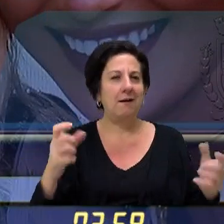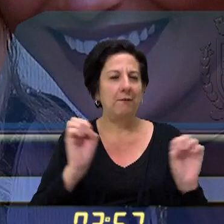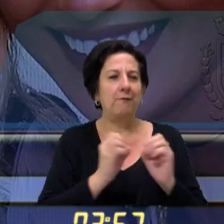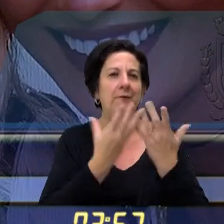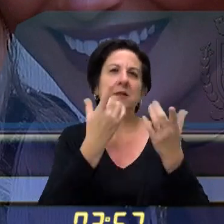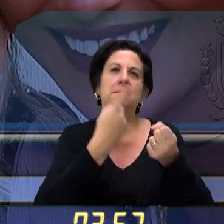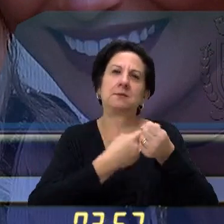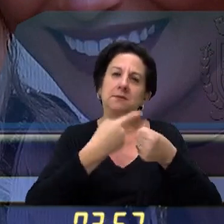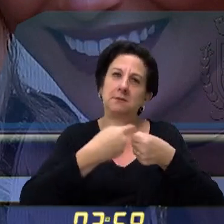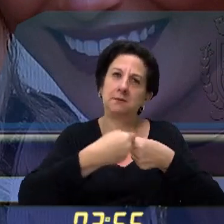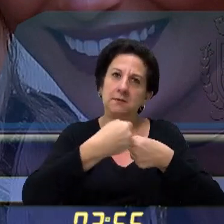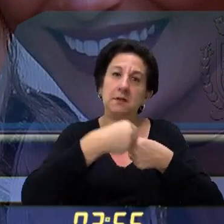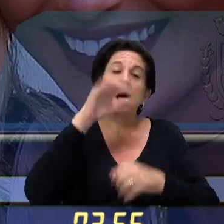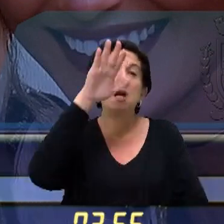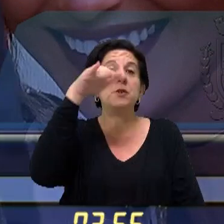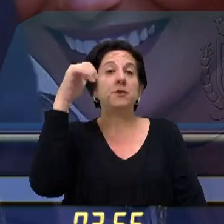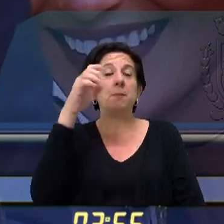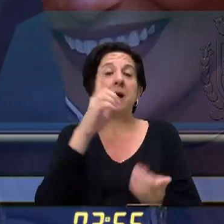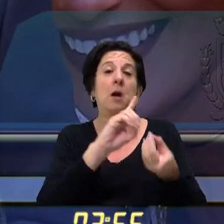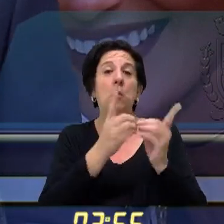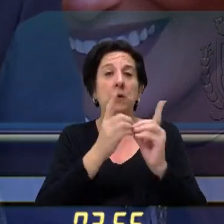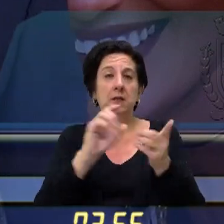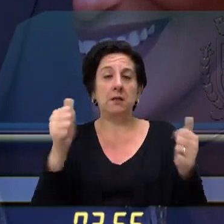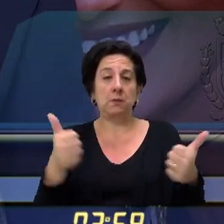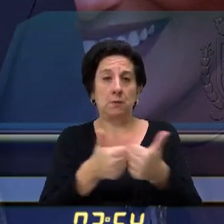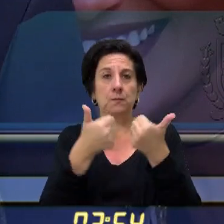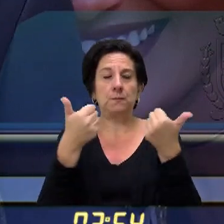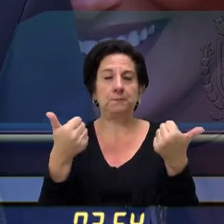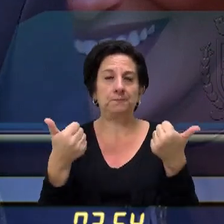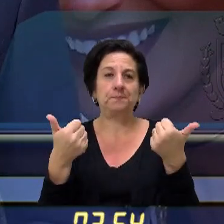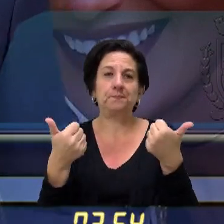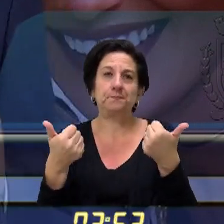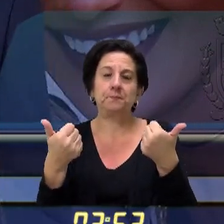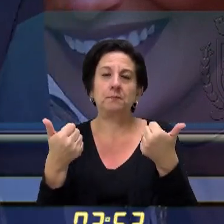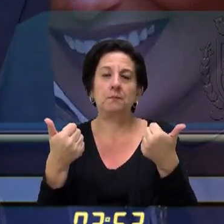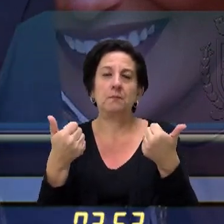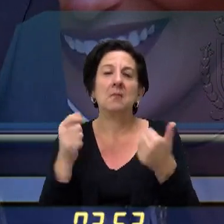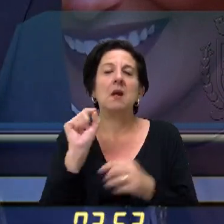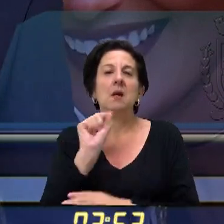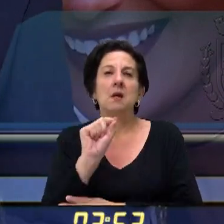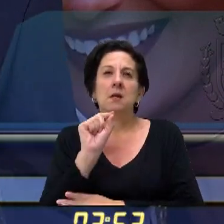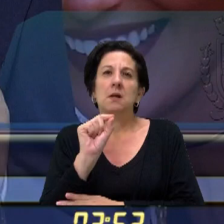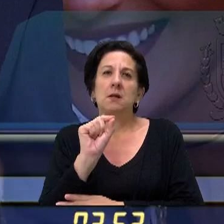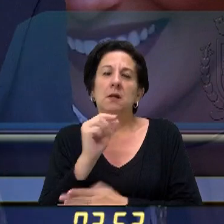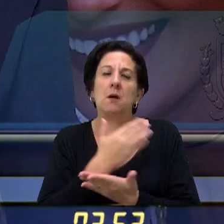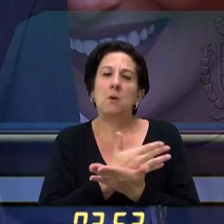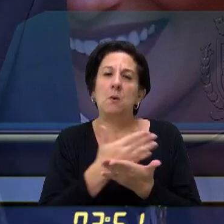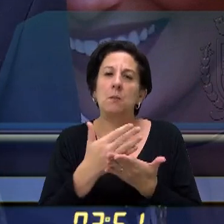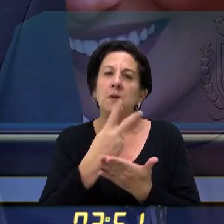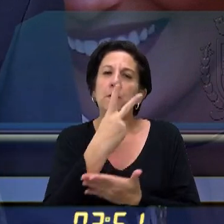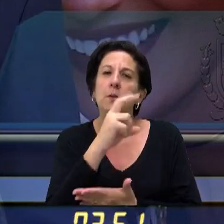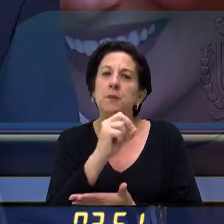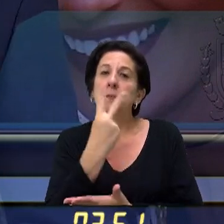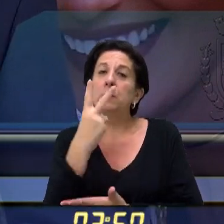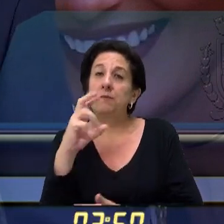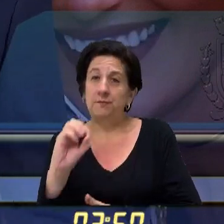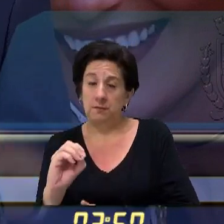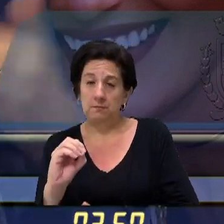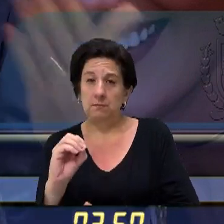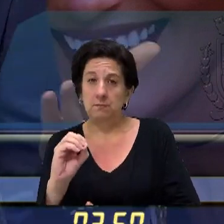cidade. Chamar a coordenação da Oktoberfest, para que, a partir de